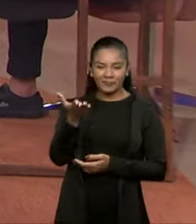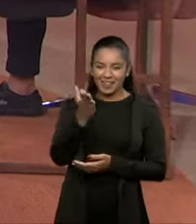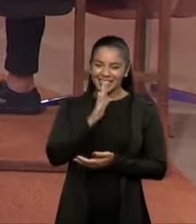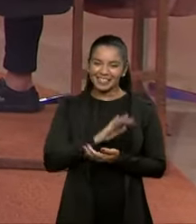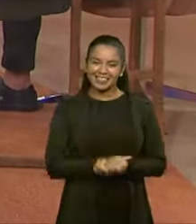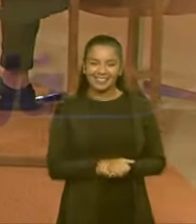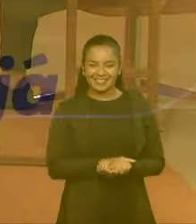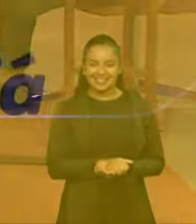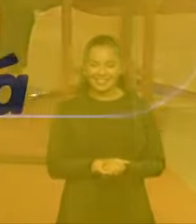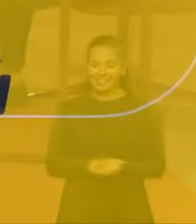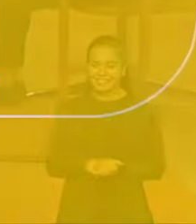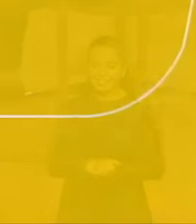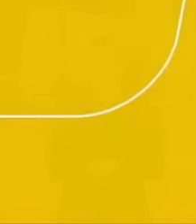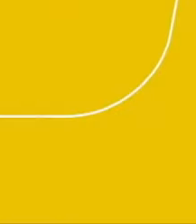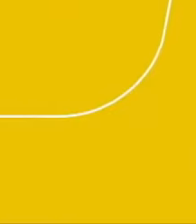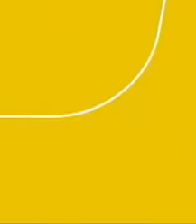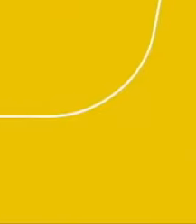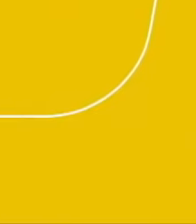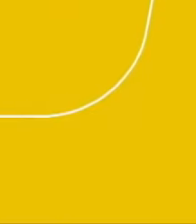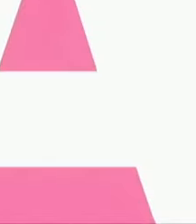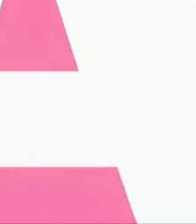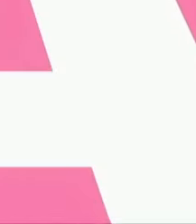beijo!